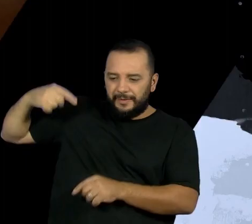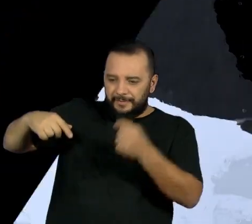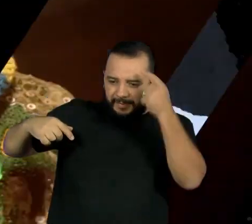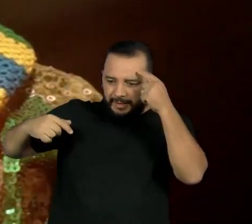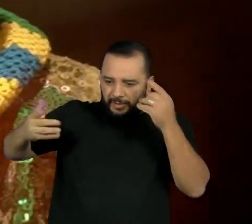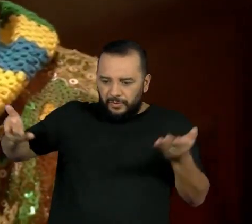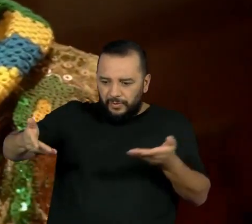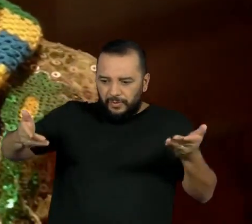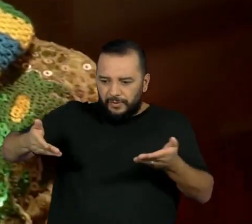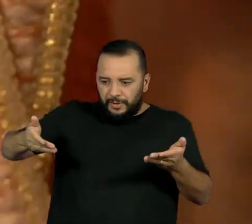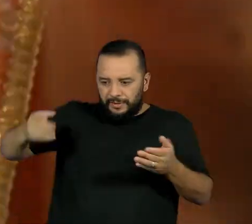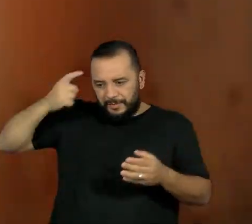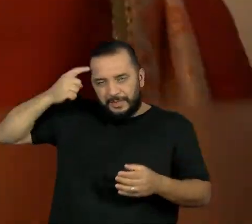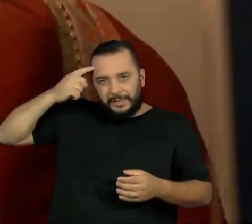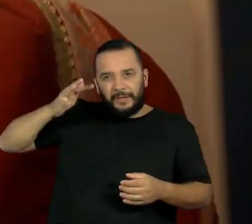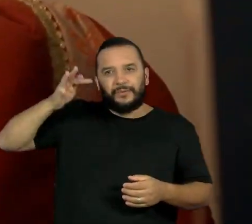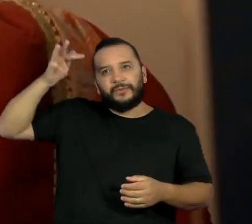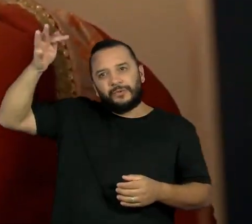adiante.